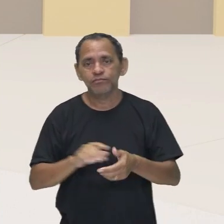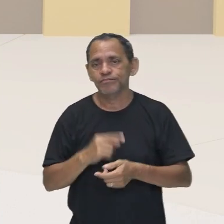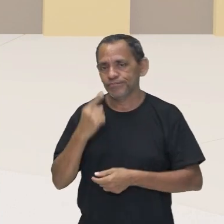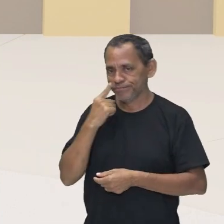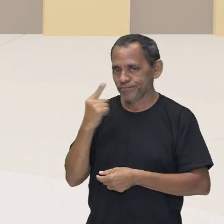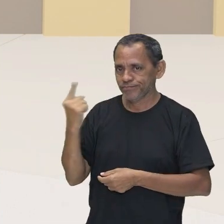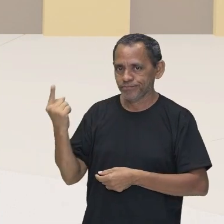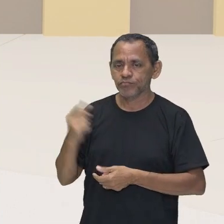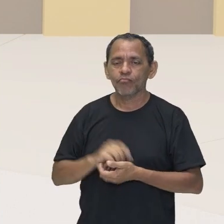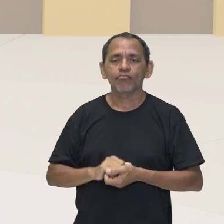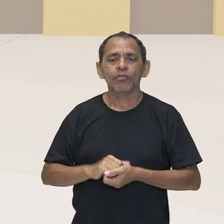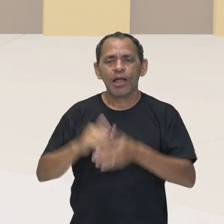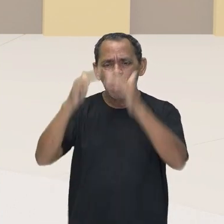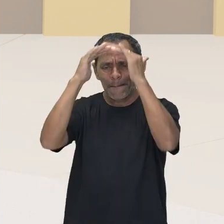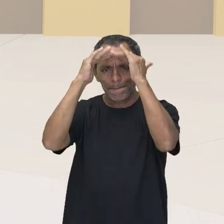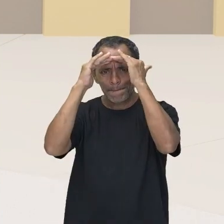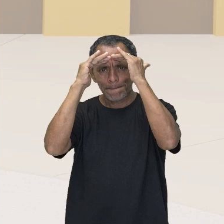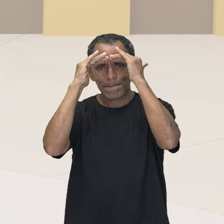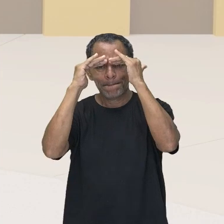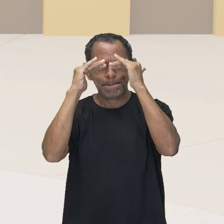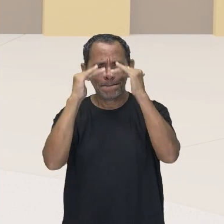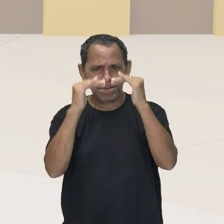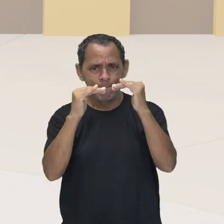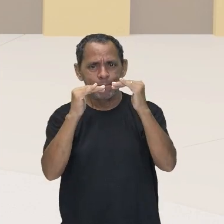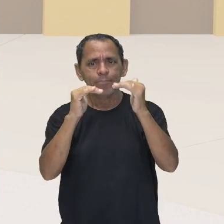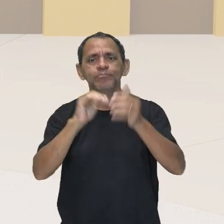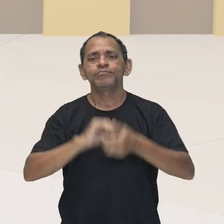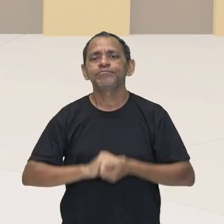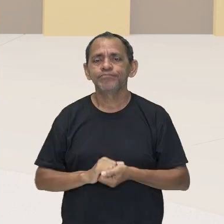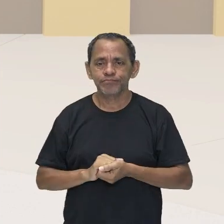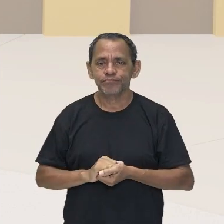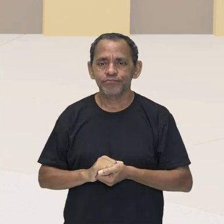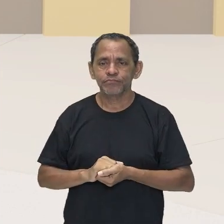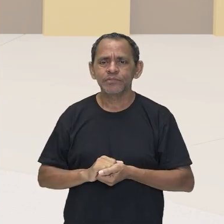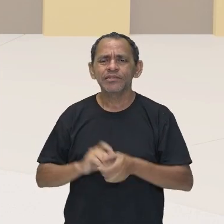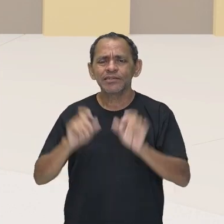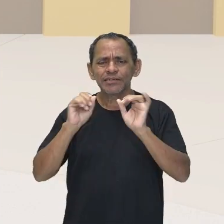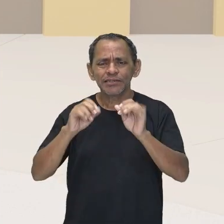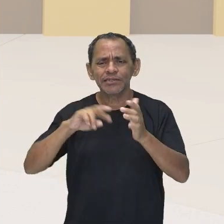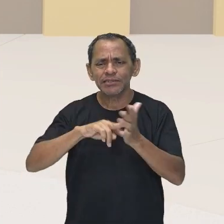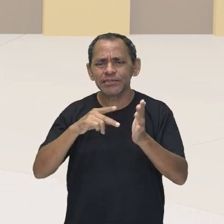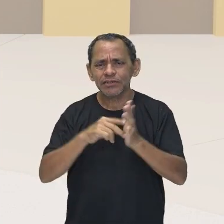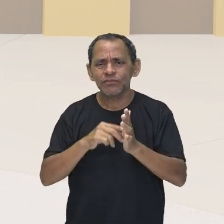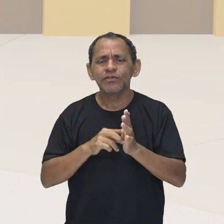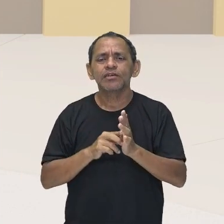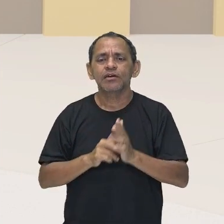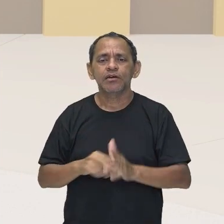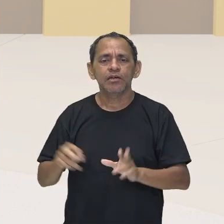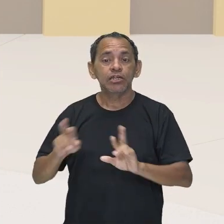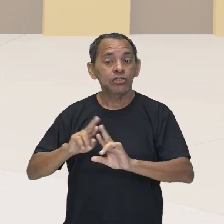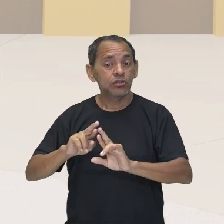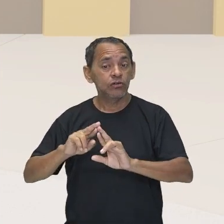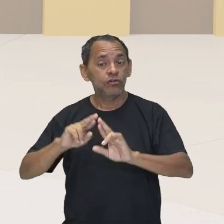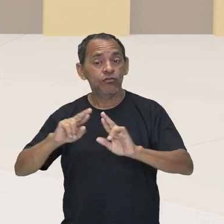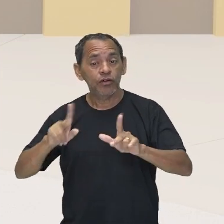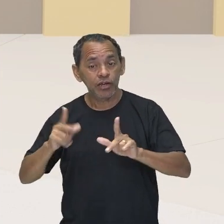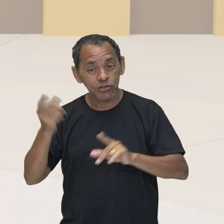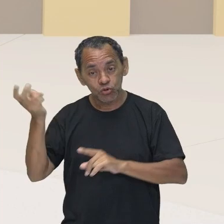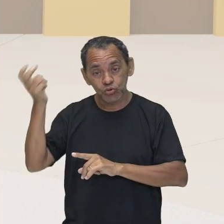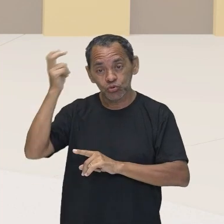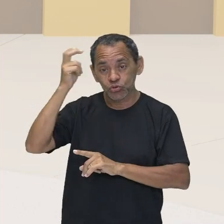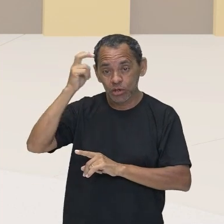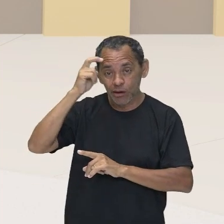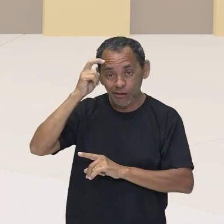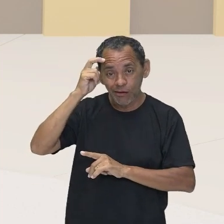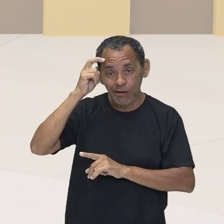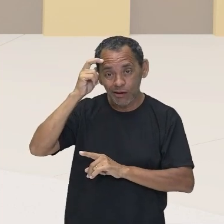o respeito. O respeito, ele é a compreensão das diferenças culturais, étnicas,